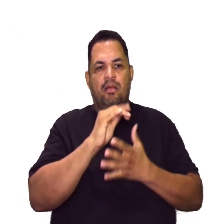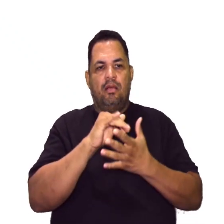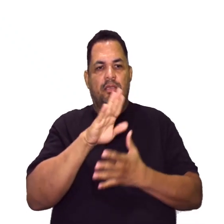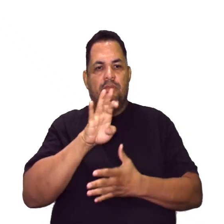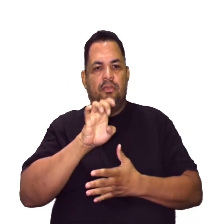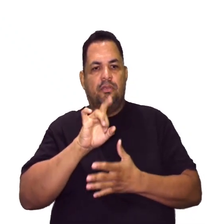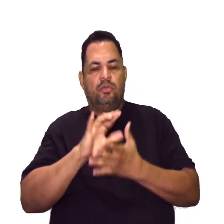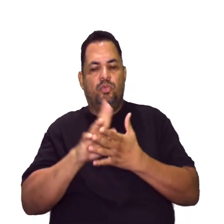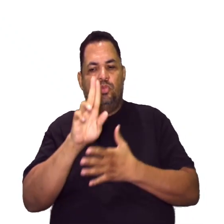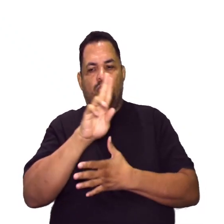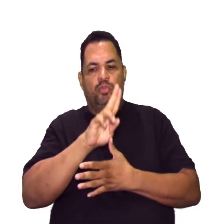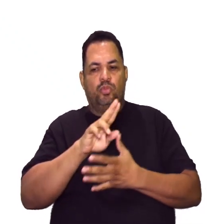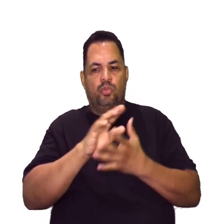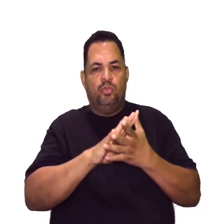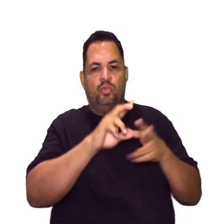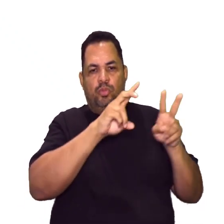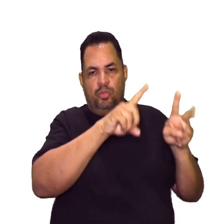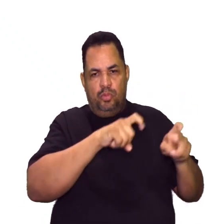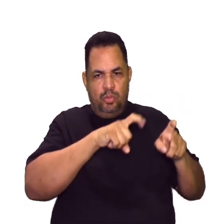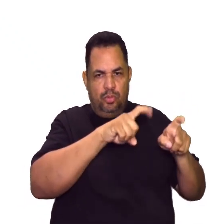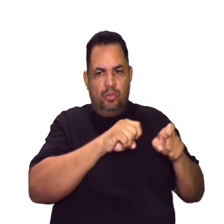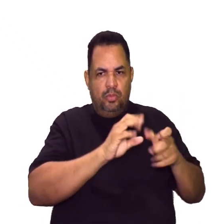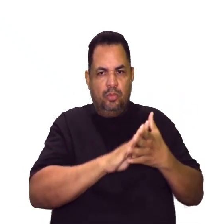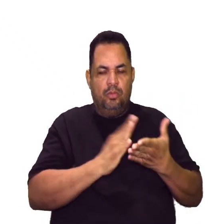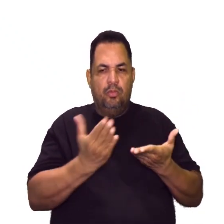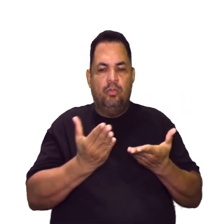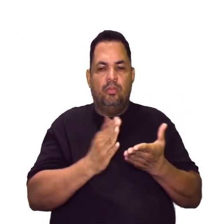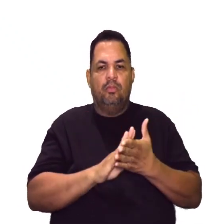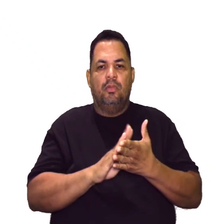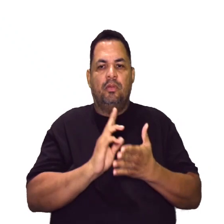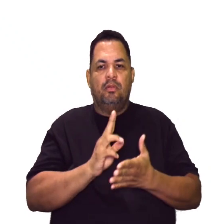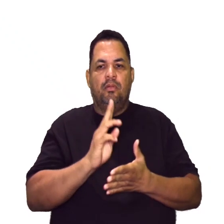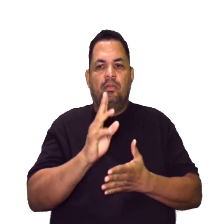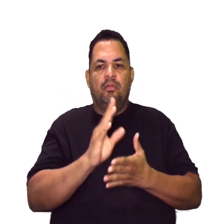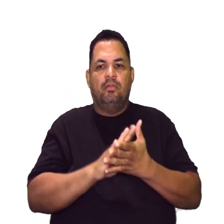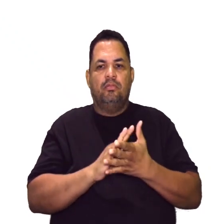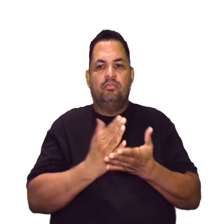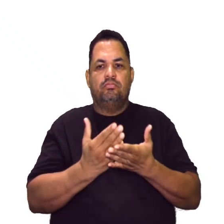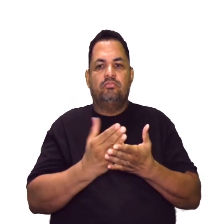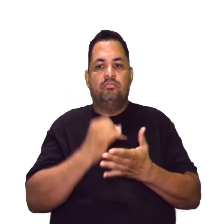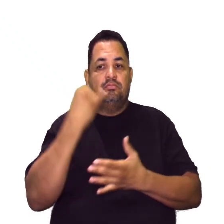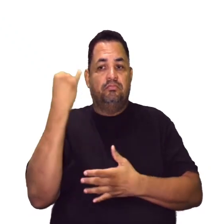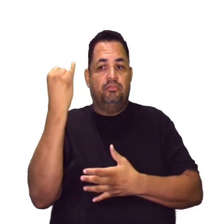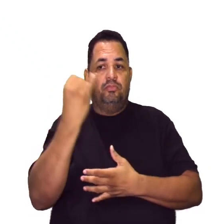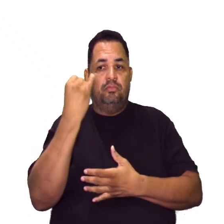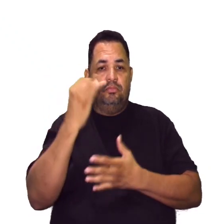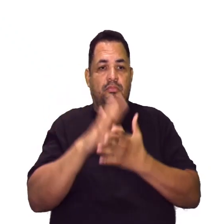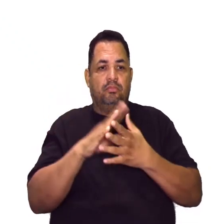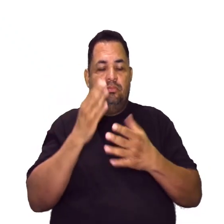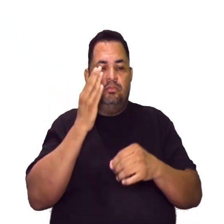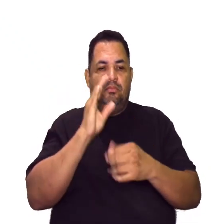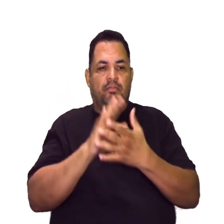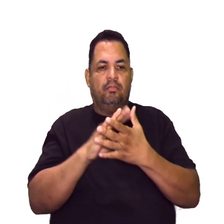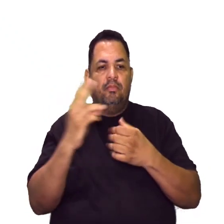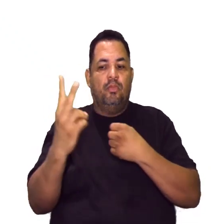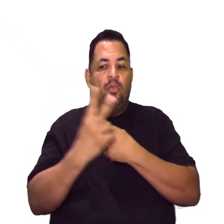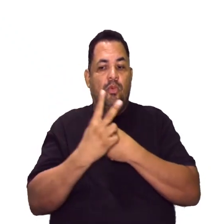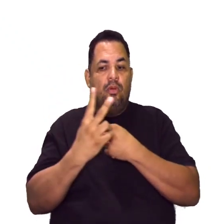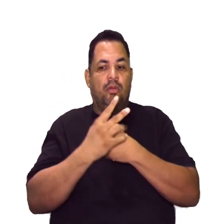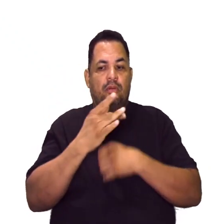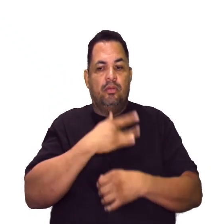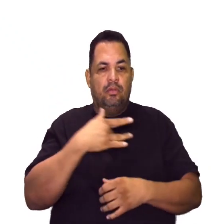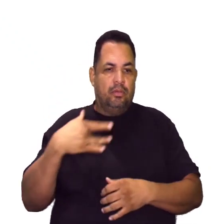residuárias, que uso agrícola, é um processo indispensável na proteção da saúde